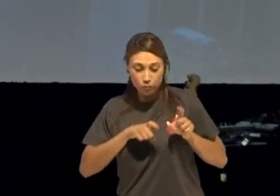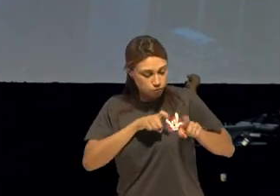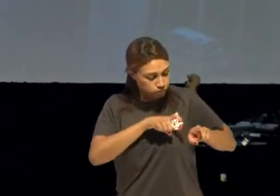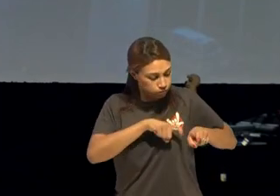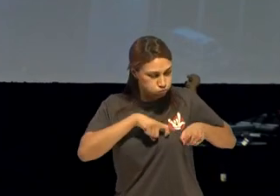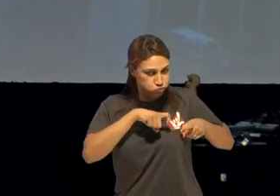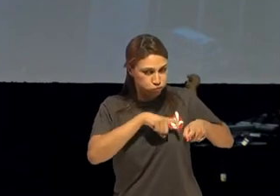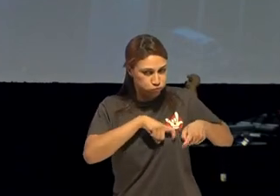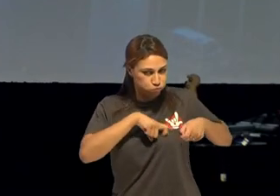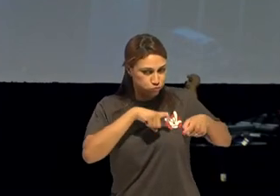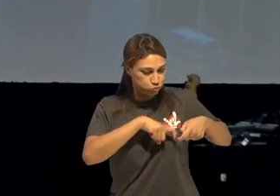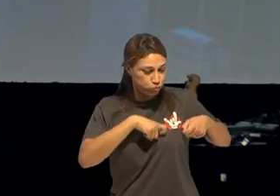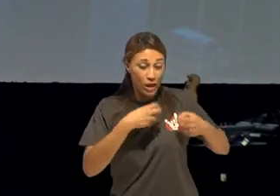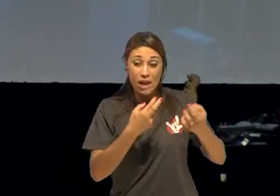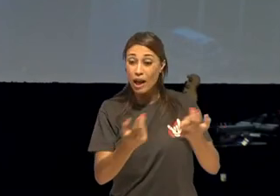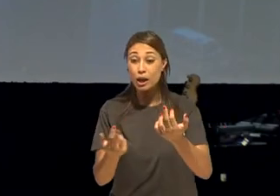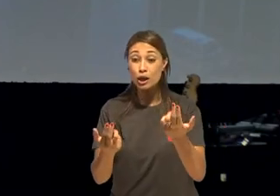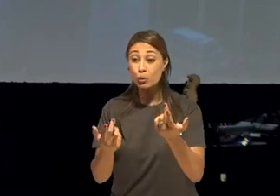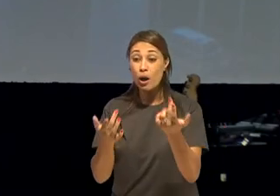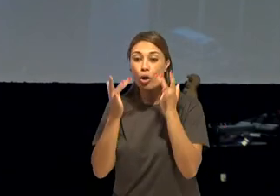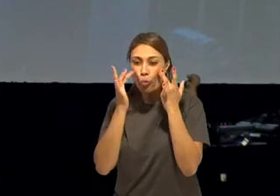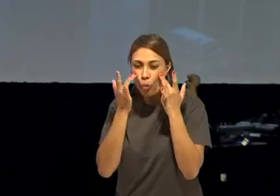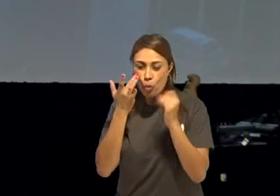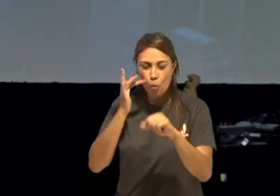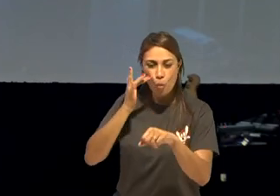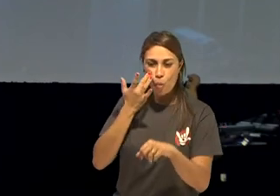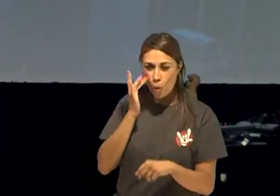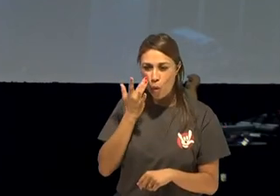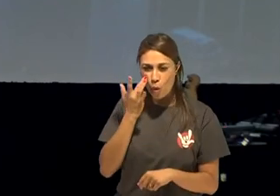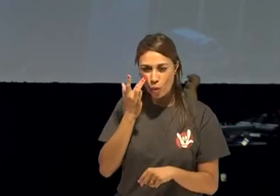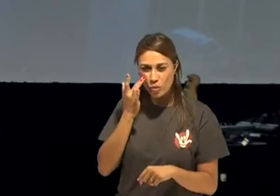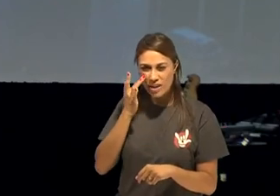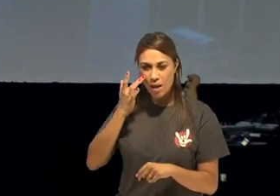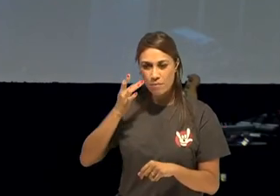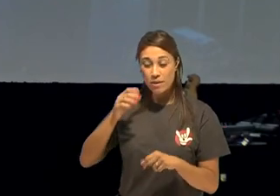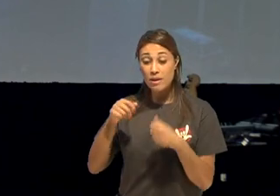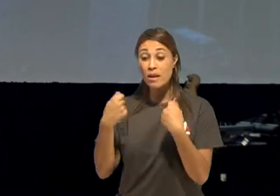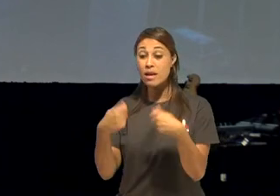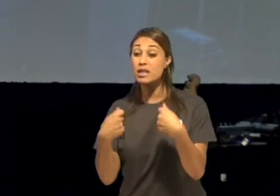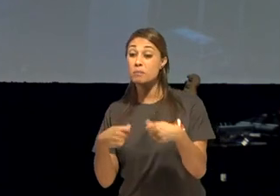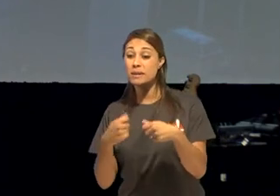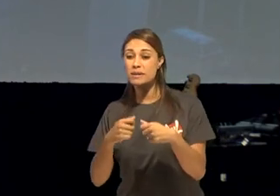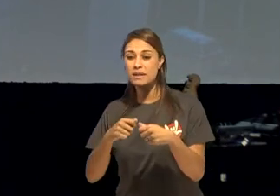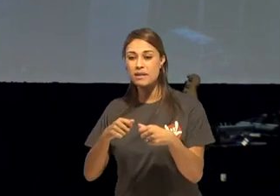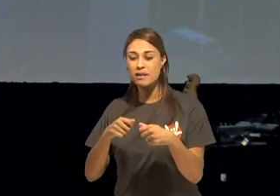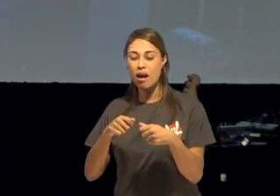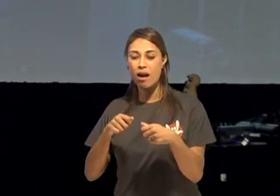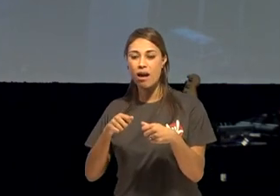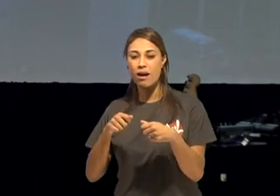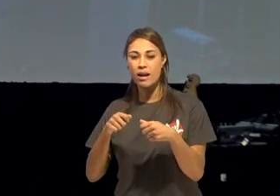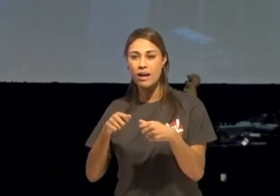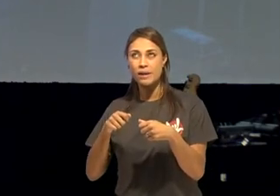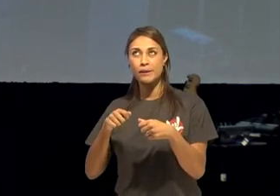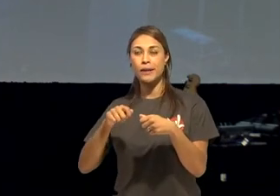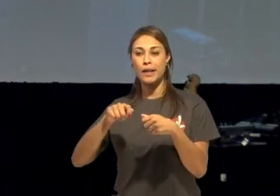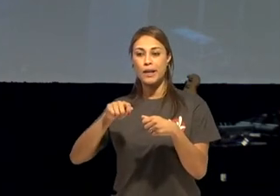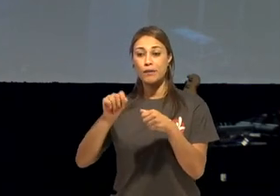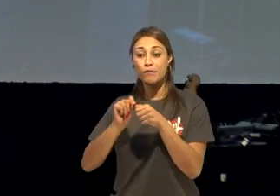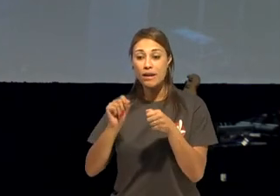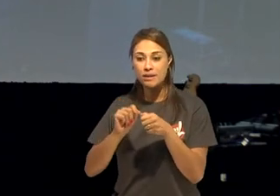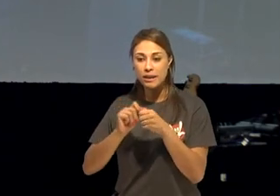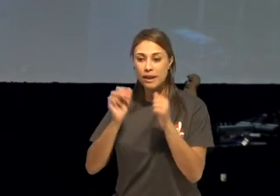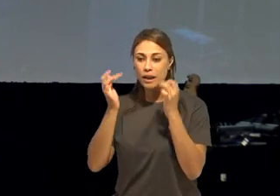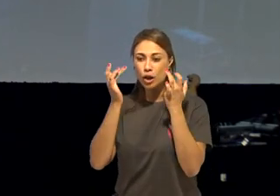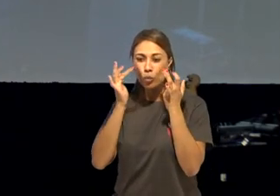você precisa ser refinado no fogo, e dói ser refinado. O Senhor não quer só te dar autoridade